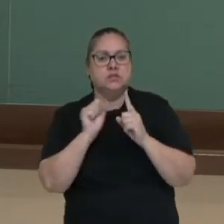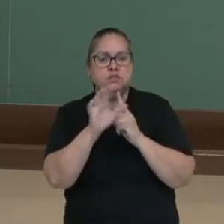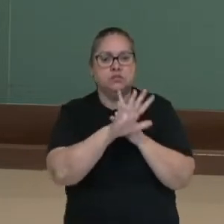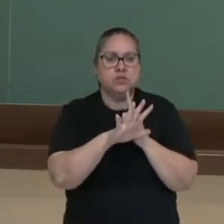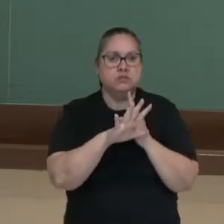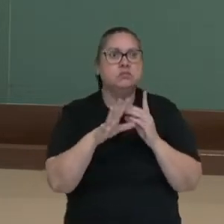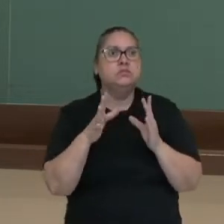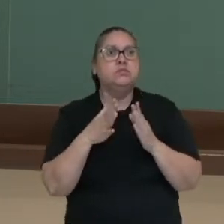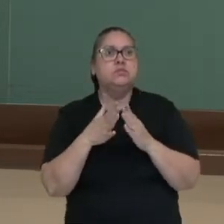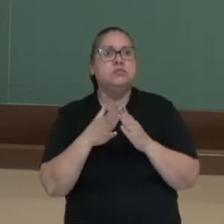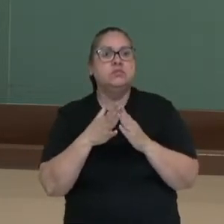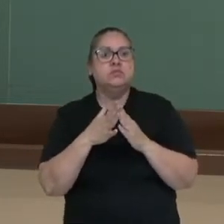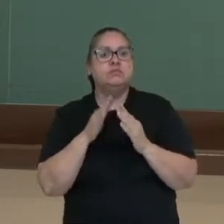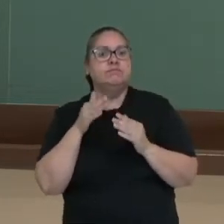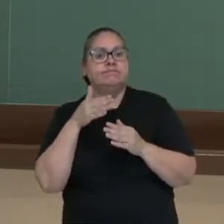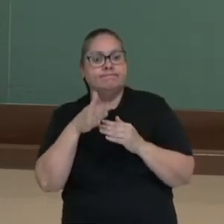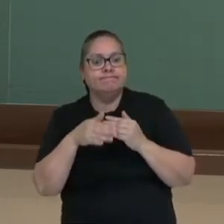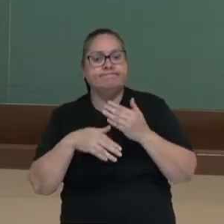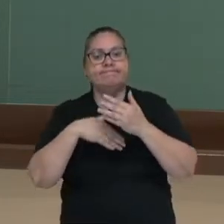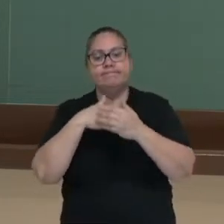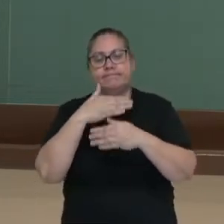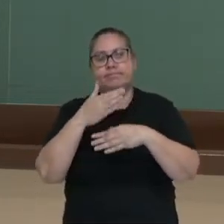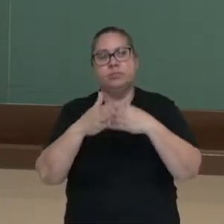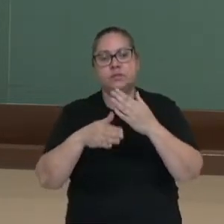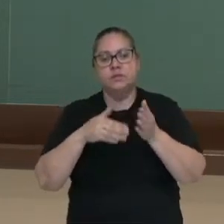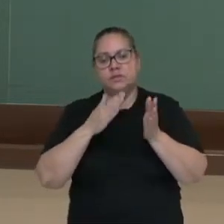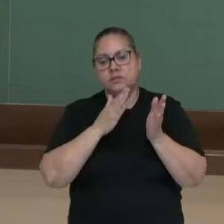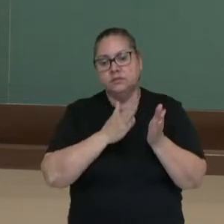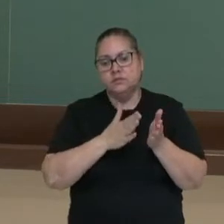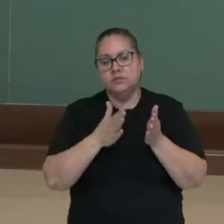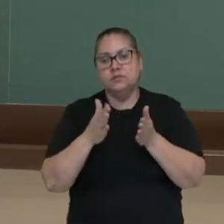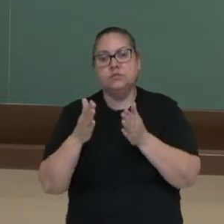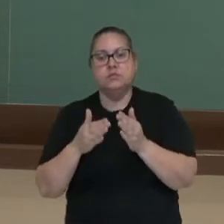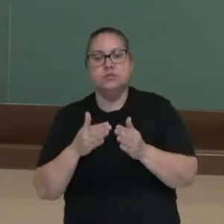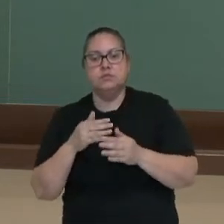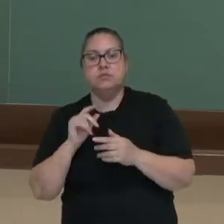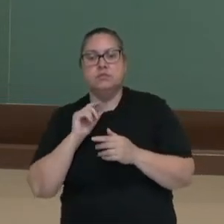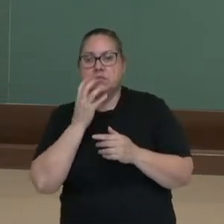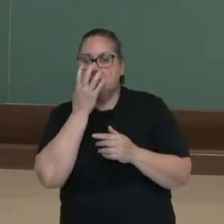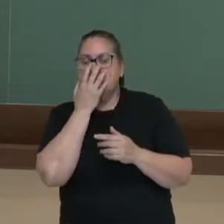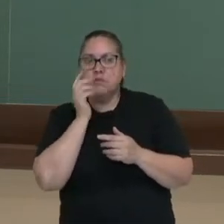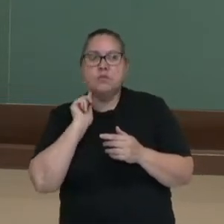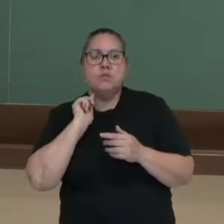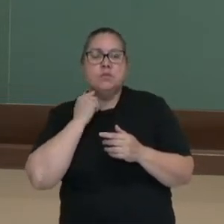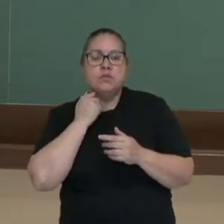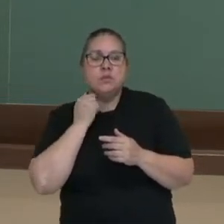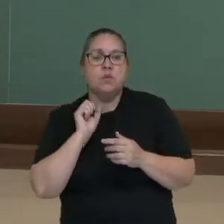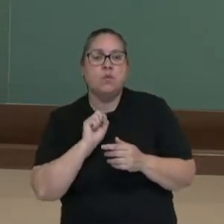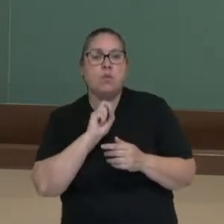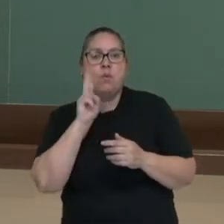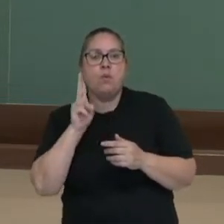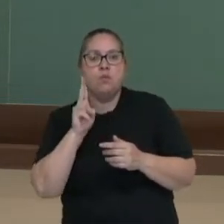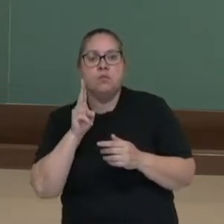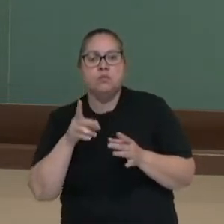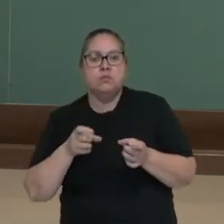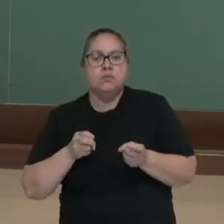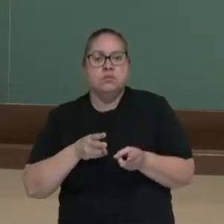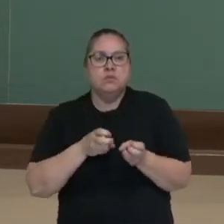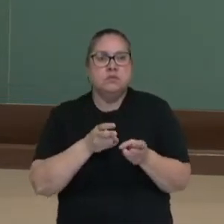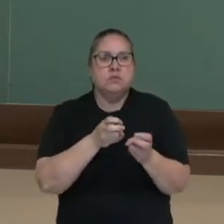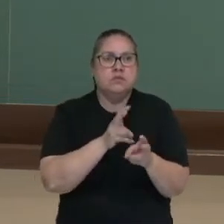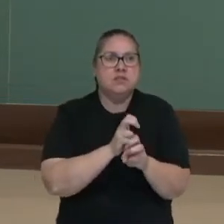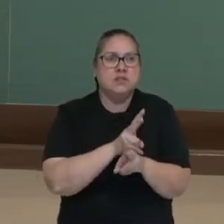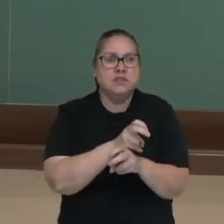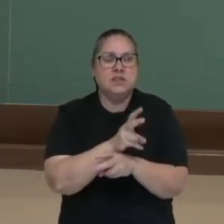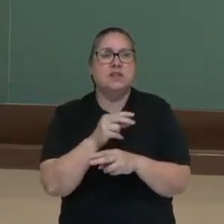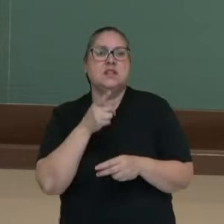um todo vão gerar consequências ali de poluição ou de contaminação das águas. E